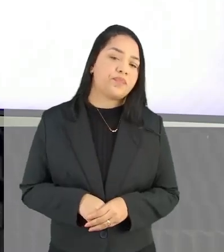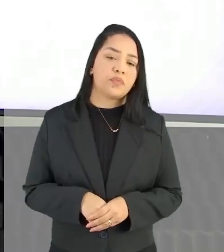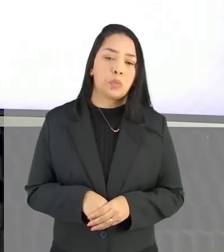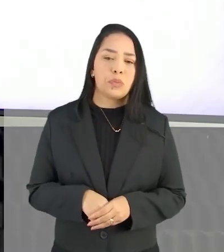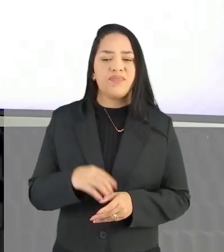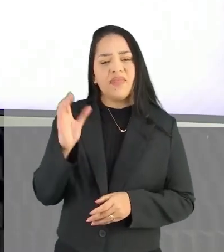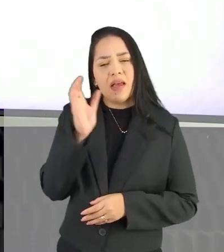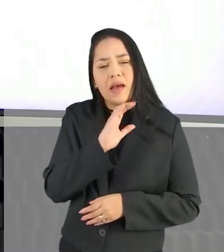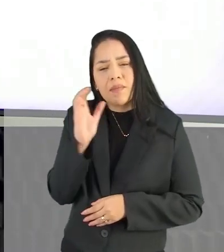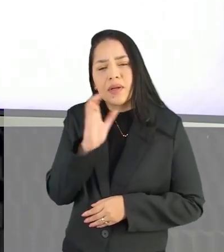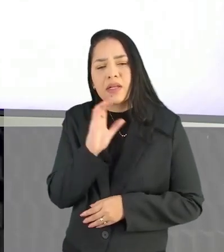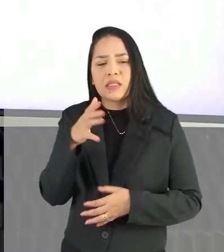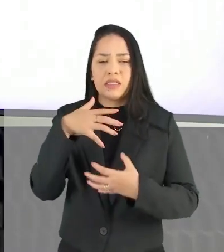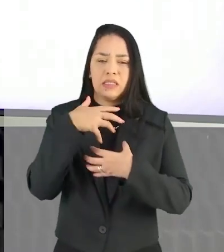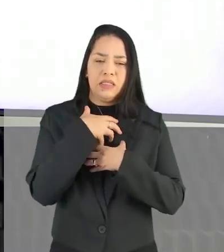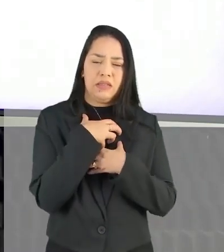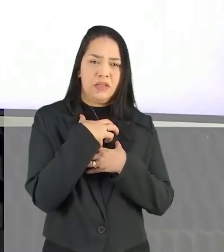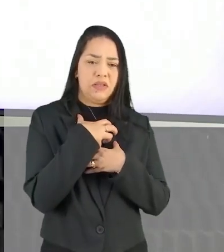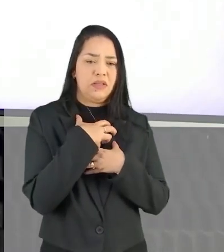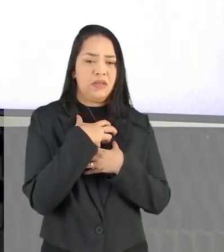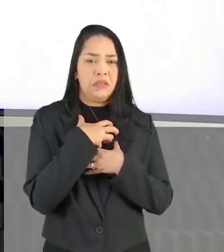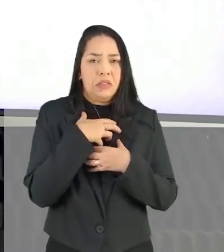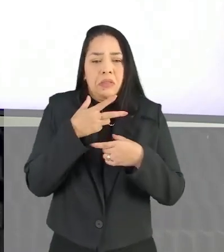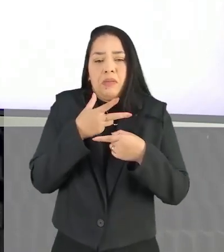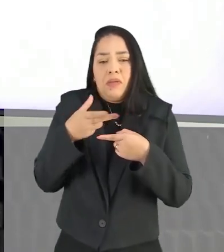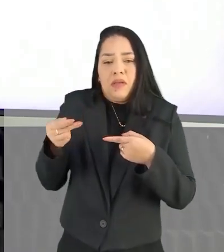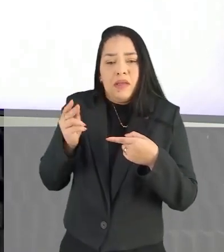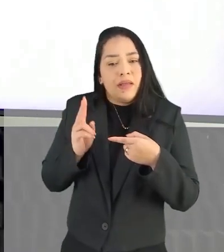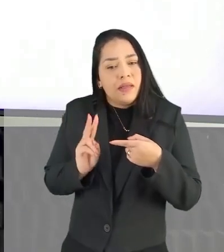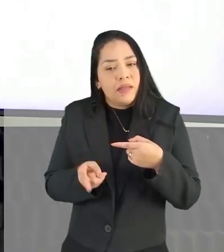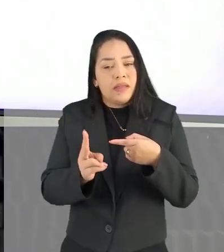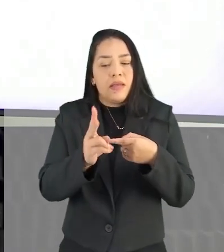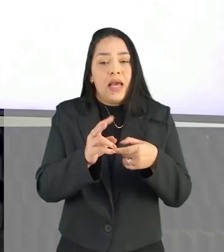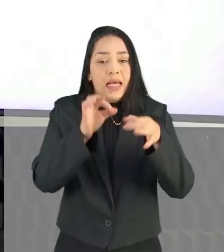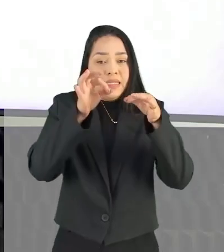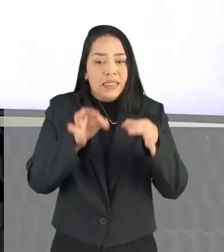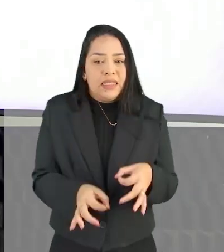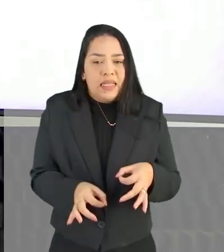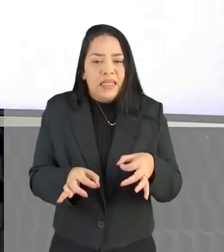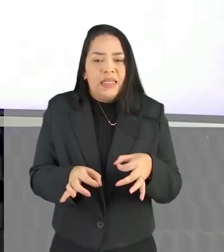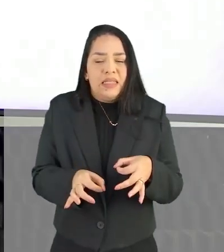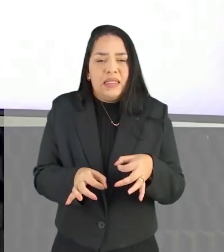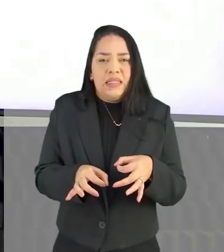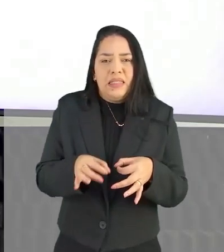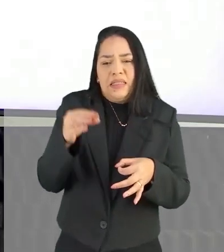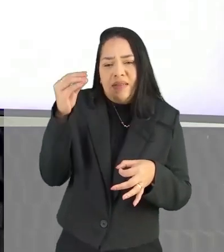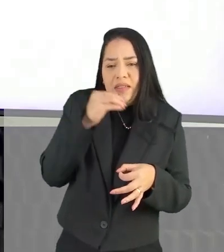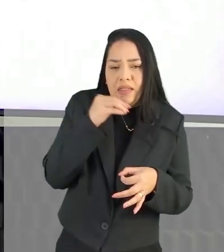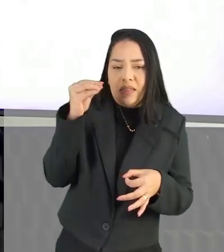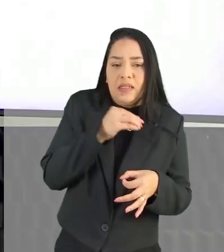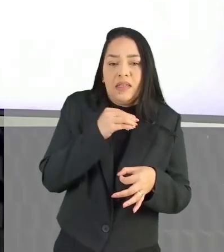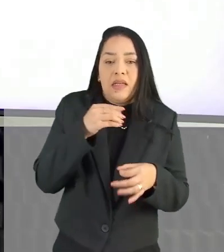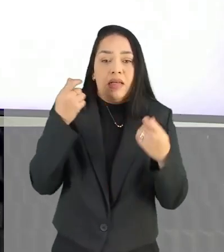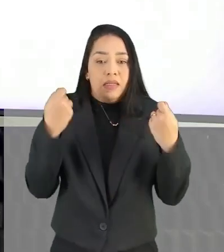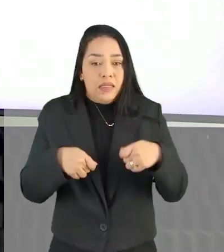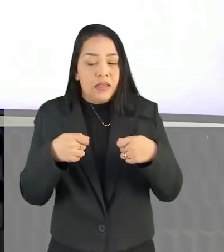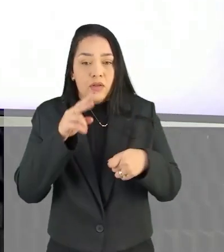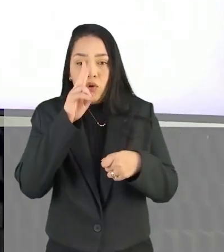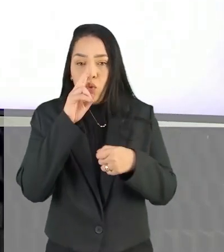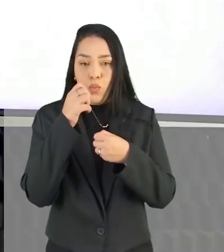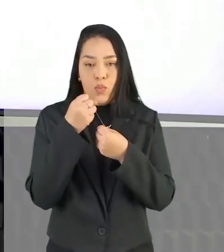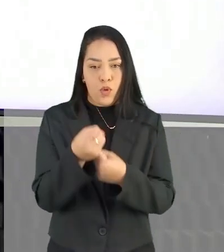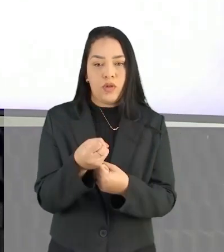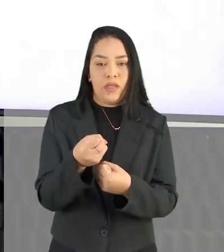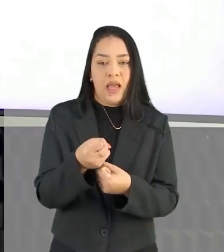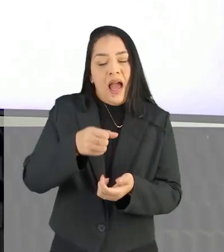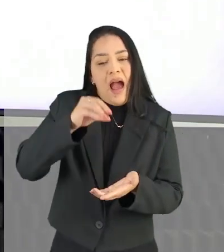pressa constante, o sentimento de invencibilidade, a certeza de invulnerabilidade, a